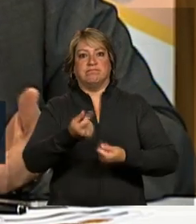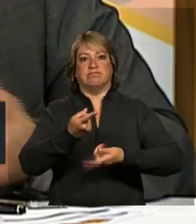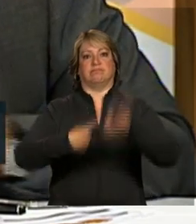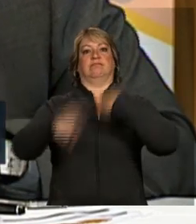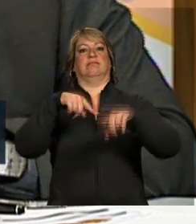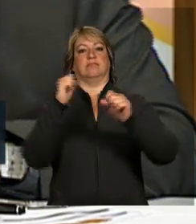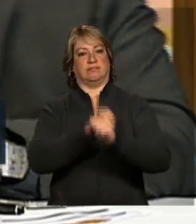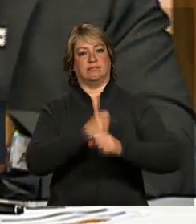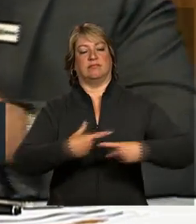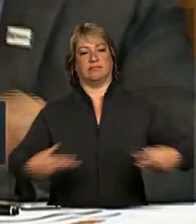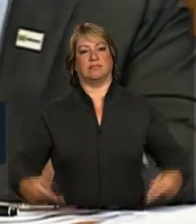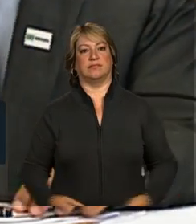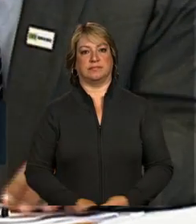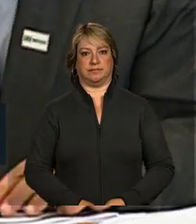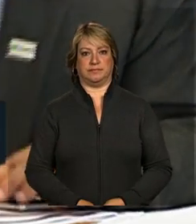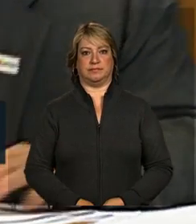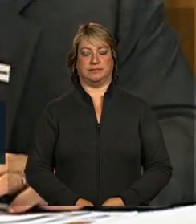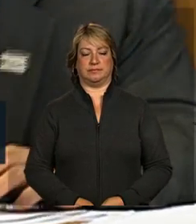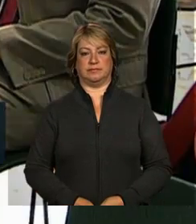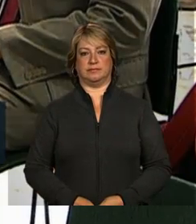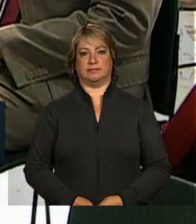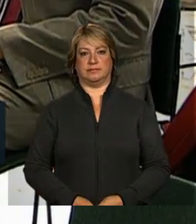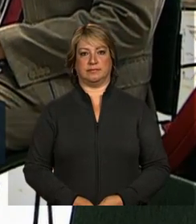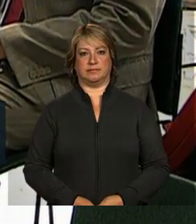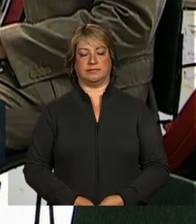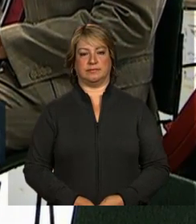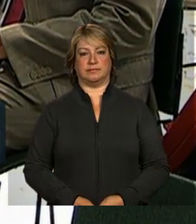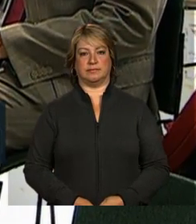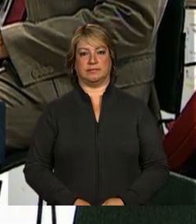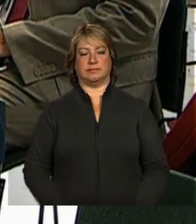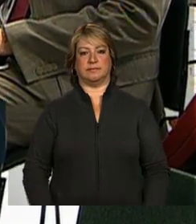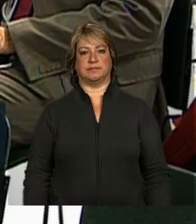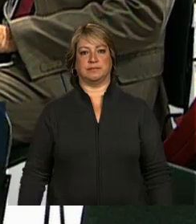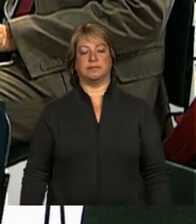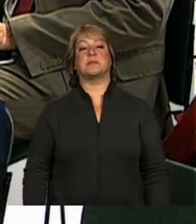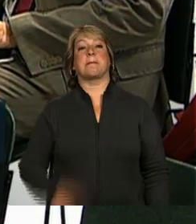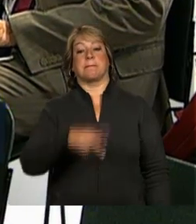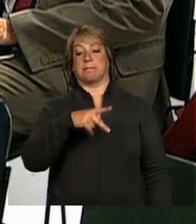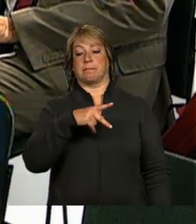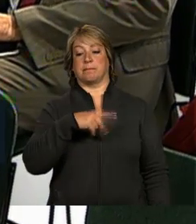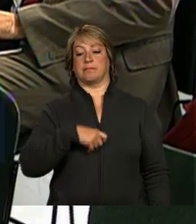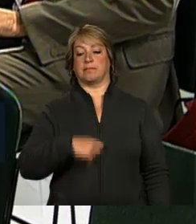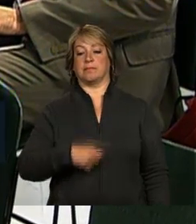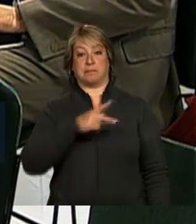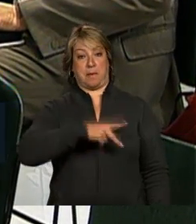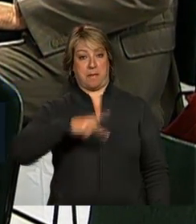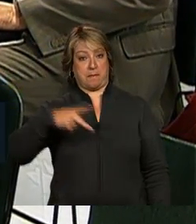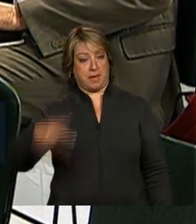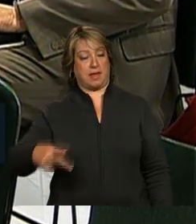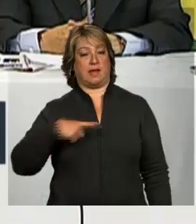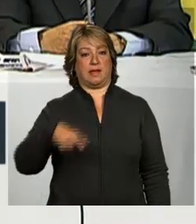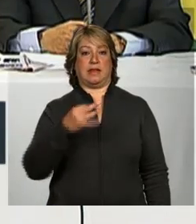a infraestrutura vai propiciar e a a ppp do trembala não mudou Qual é a